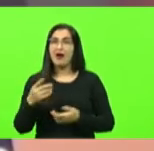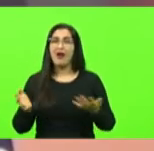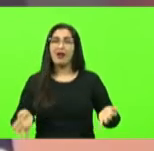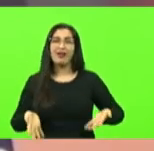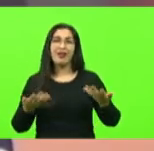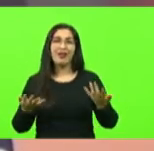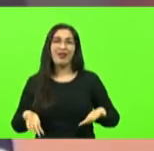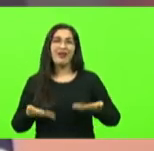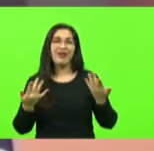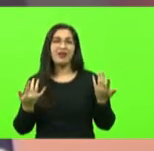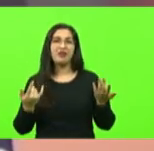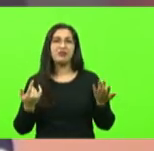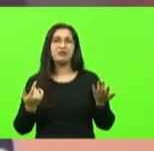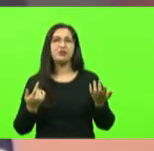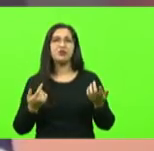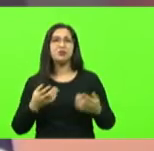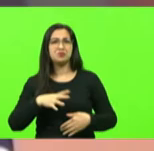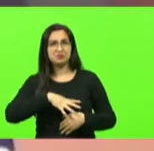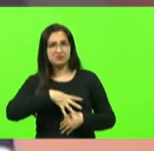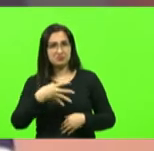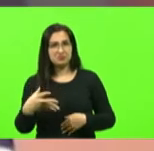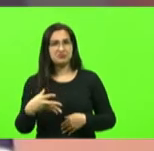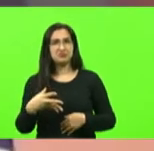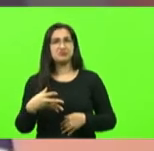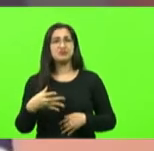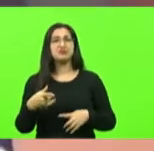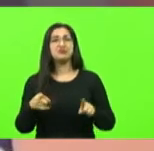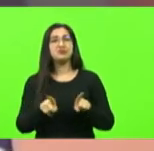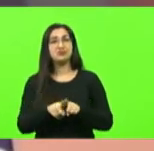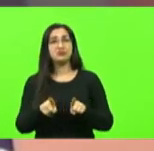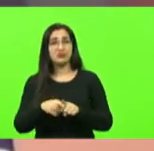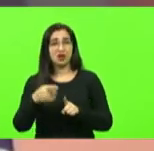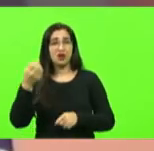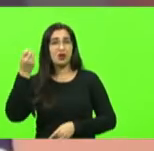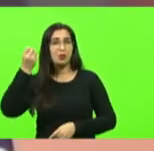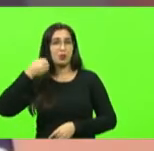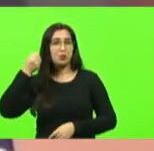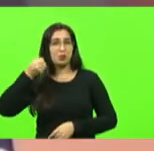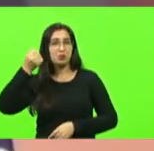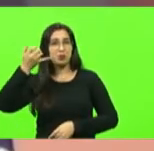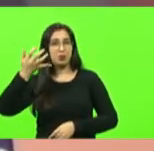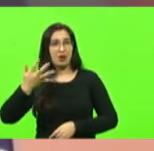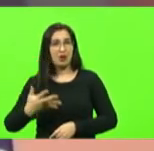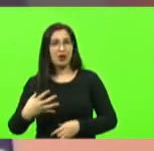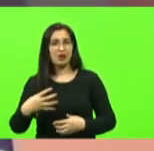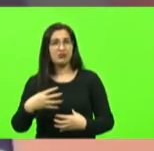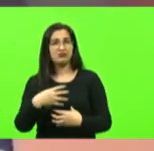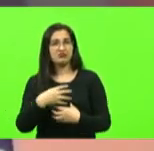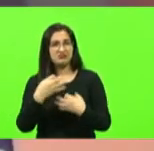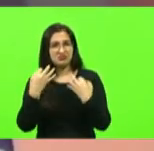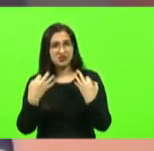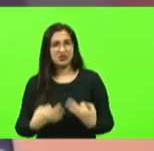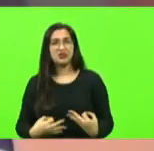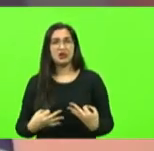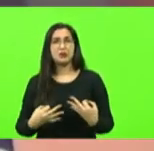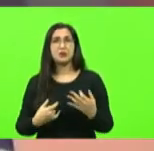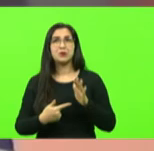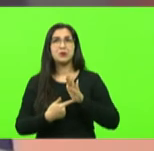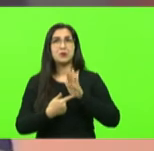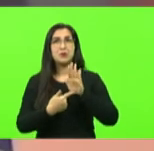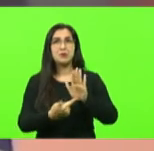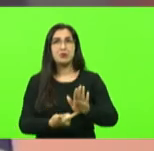ousadia, e ao mesmo tempo uma fala tão coerente, tão cheia de sentido, e que aponta